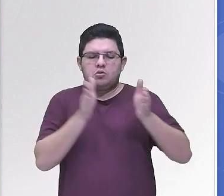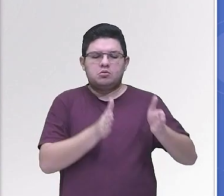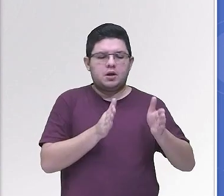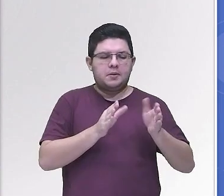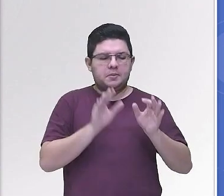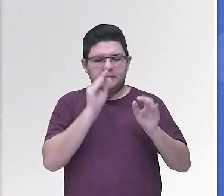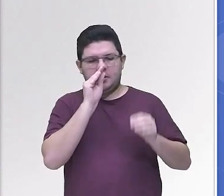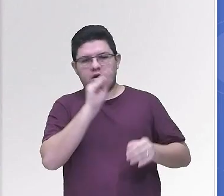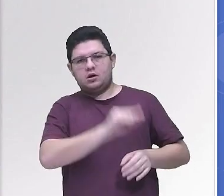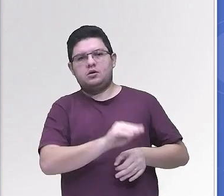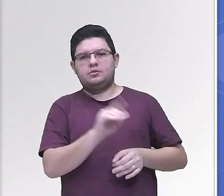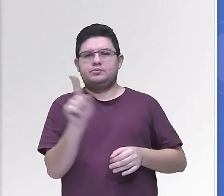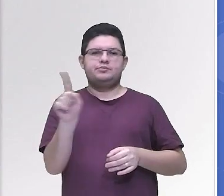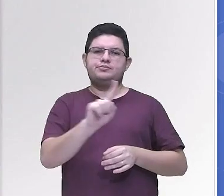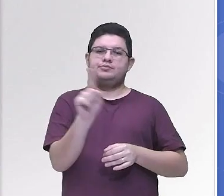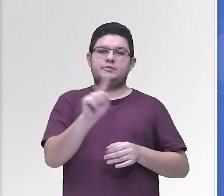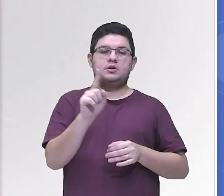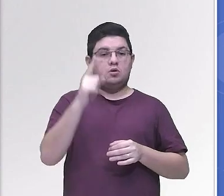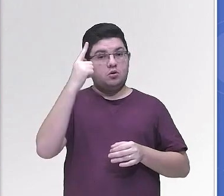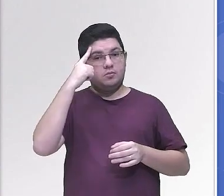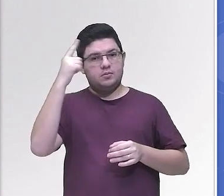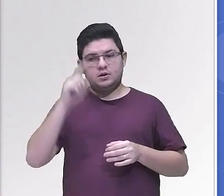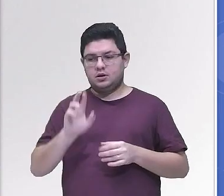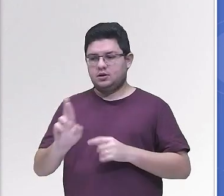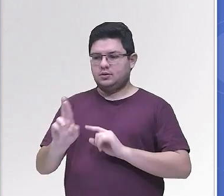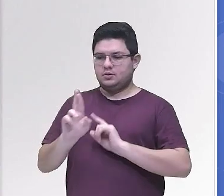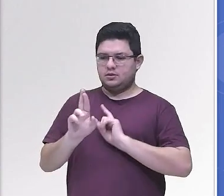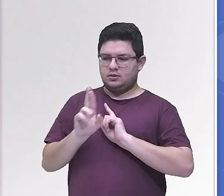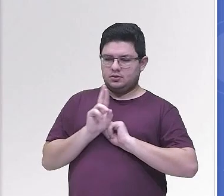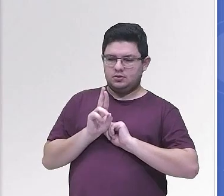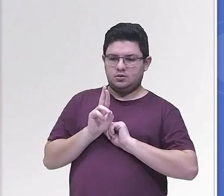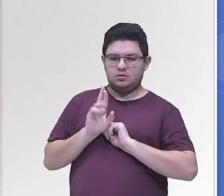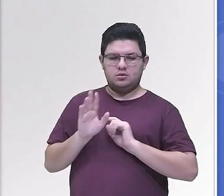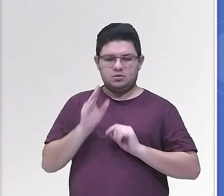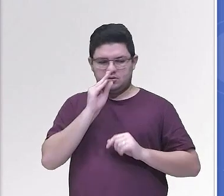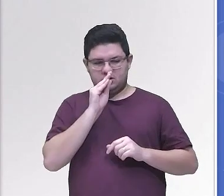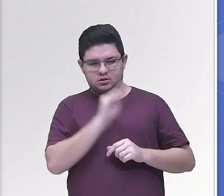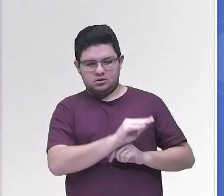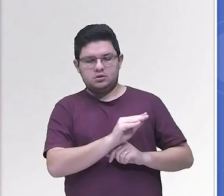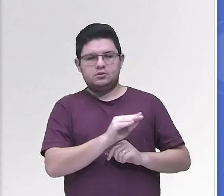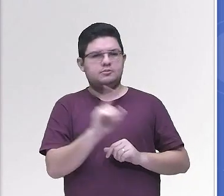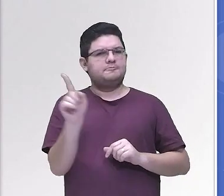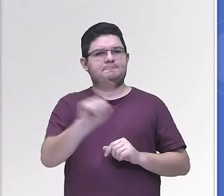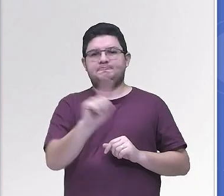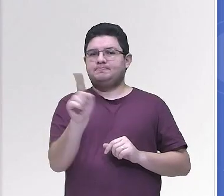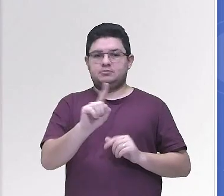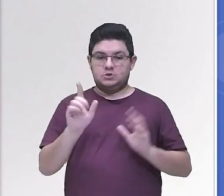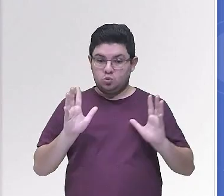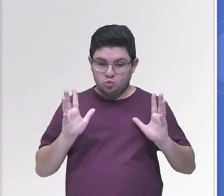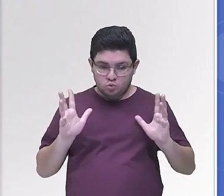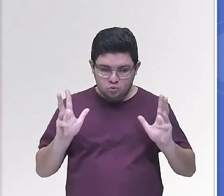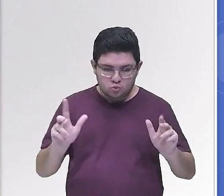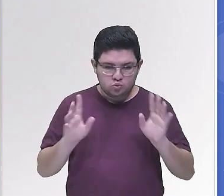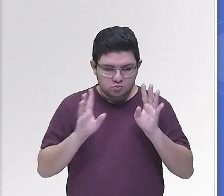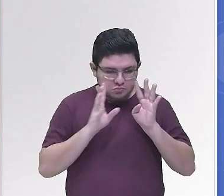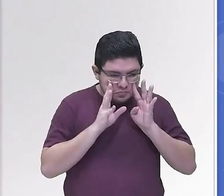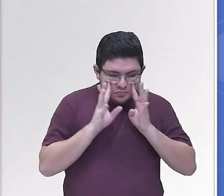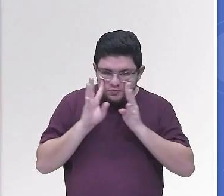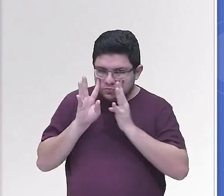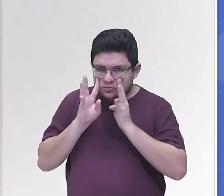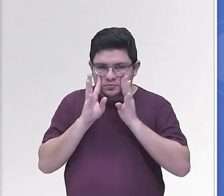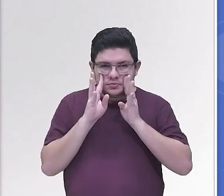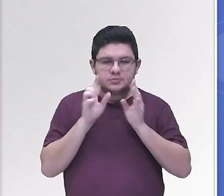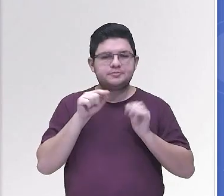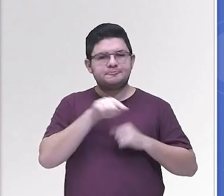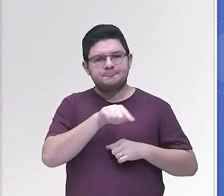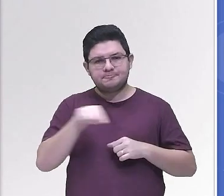me contentar com uma resposta qualquer. Eu tenho que ver o todo. Qual é o todo da questão? E isso é muito importante, tá bom? Eu